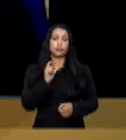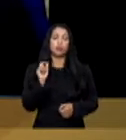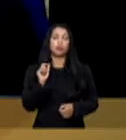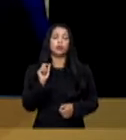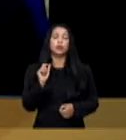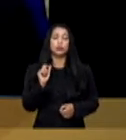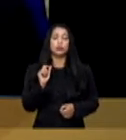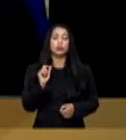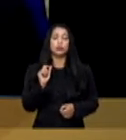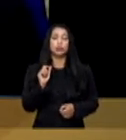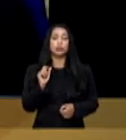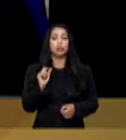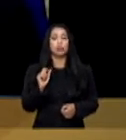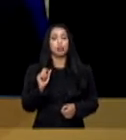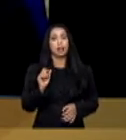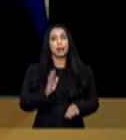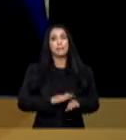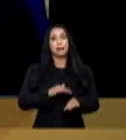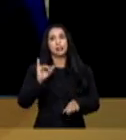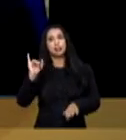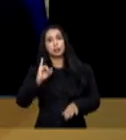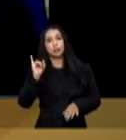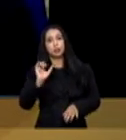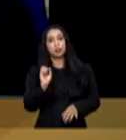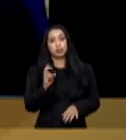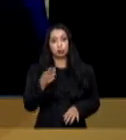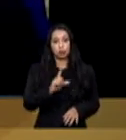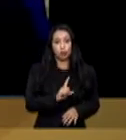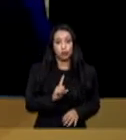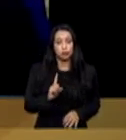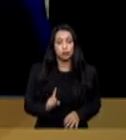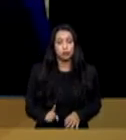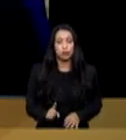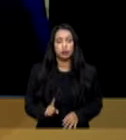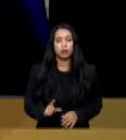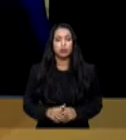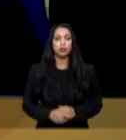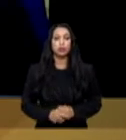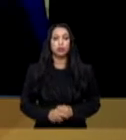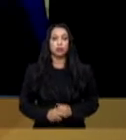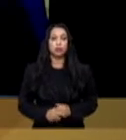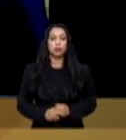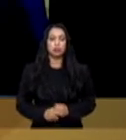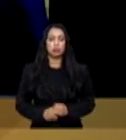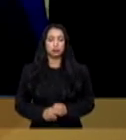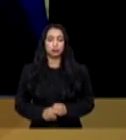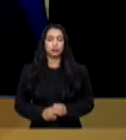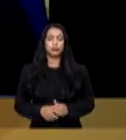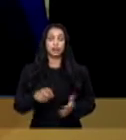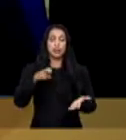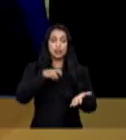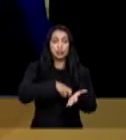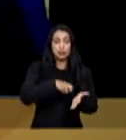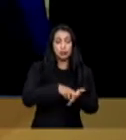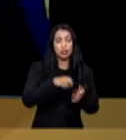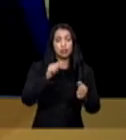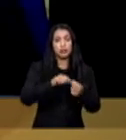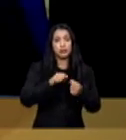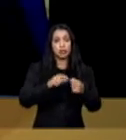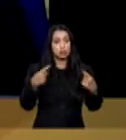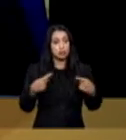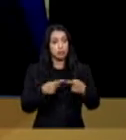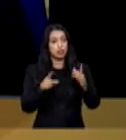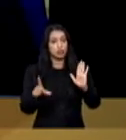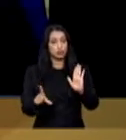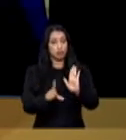assim, suscito de logo a questão da desproporcionalidade das penas estabelecidas na